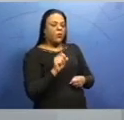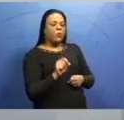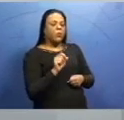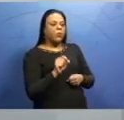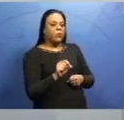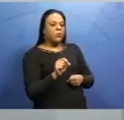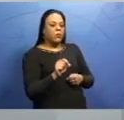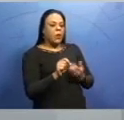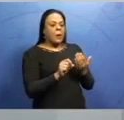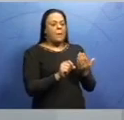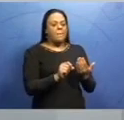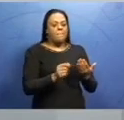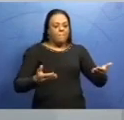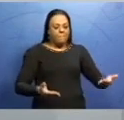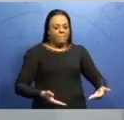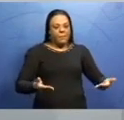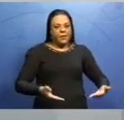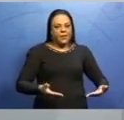tempo presente,